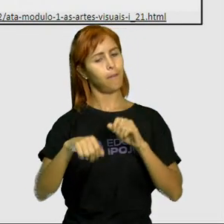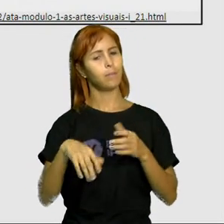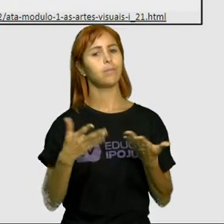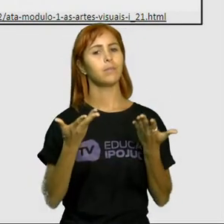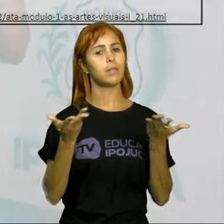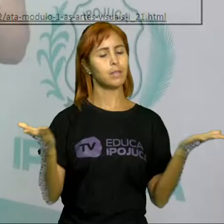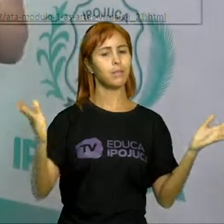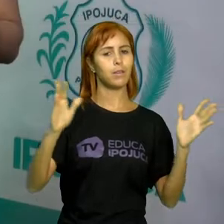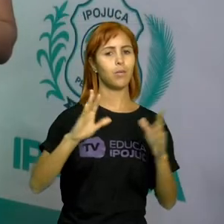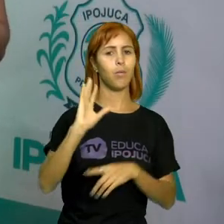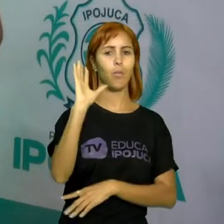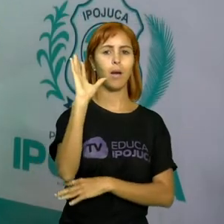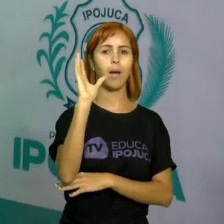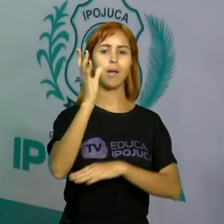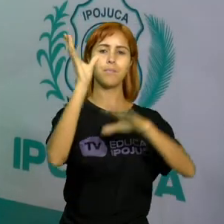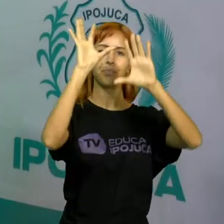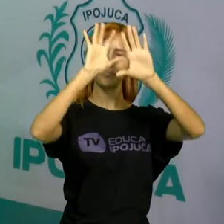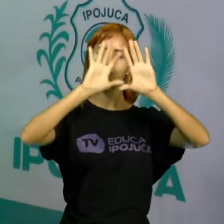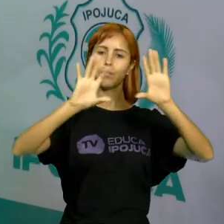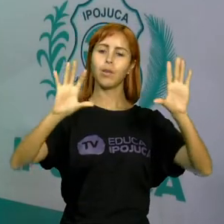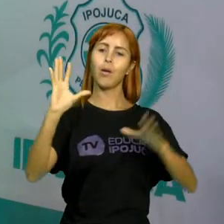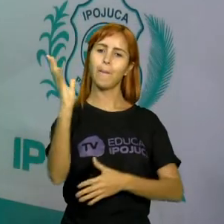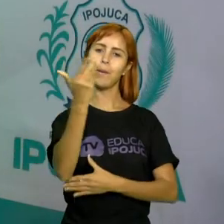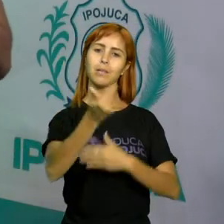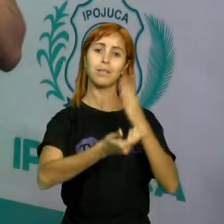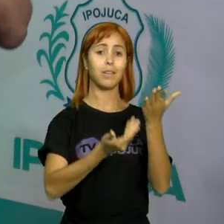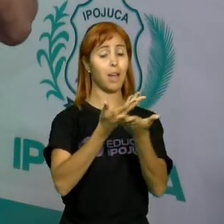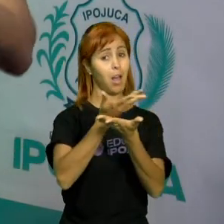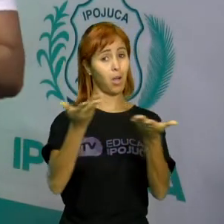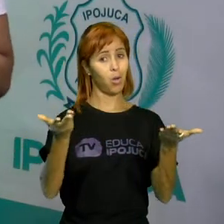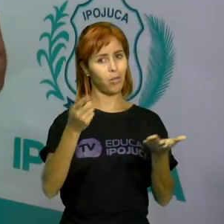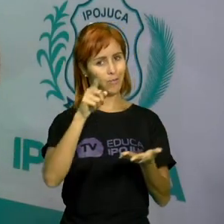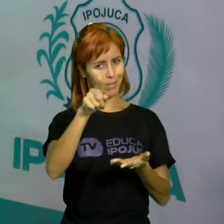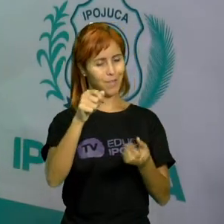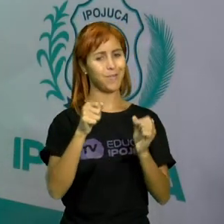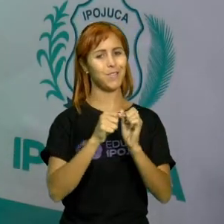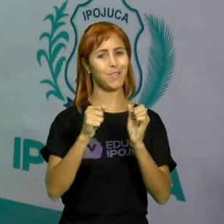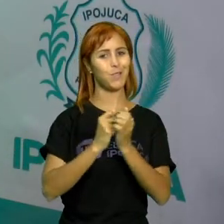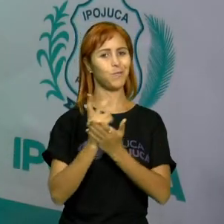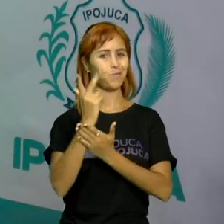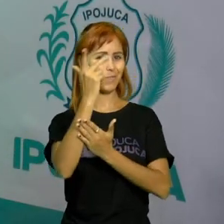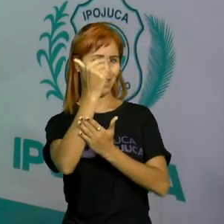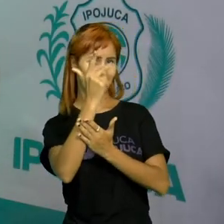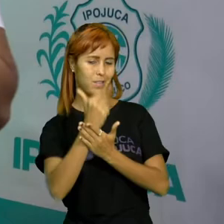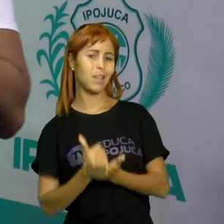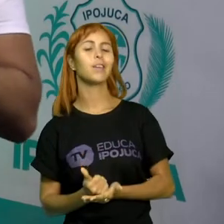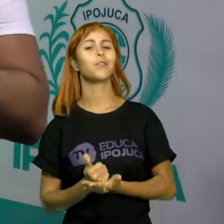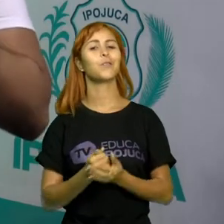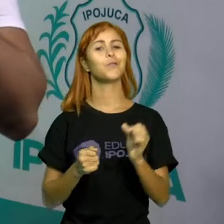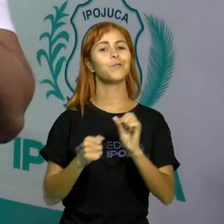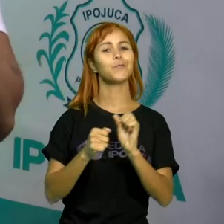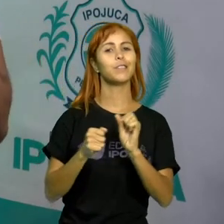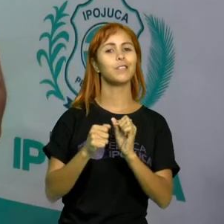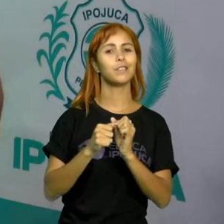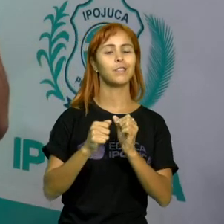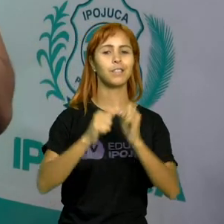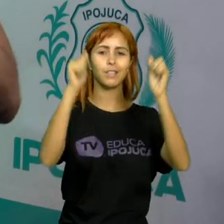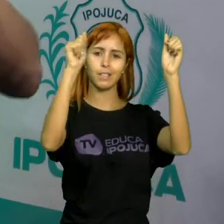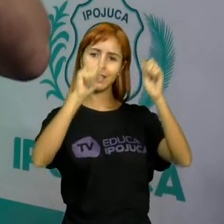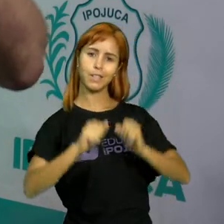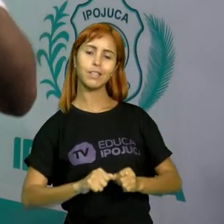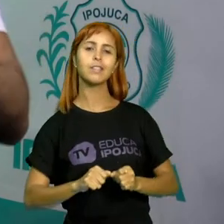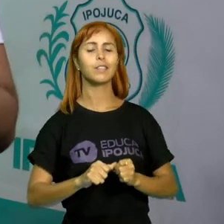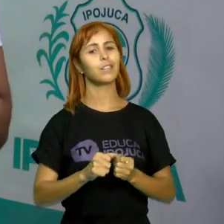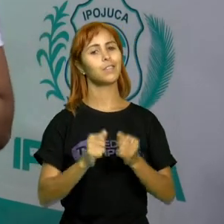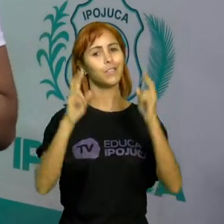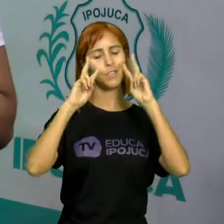criou uma paisagem. Agora é sua vez de executar o seu desafio. Crie sua obra em artes plásticas, ou